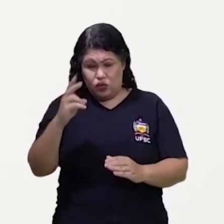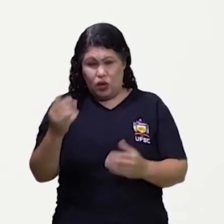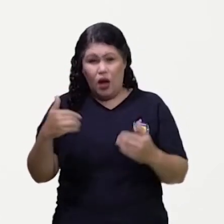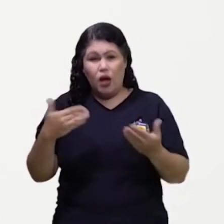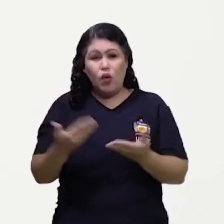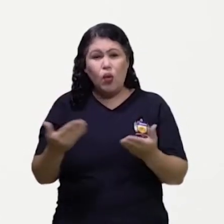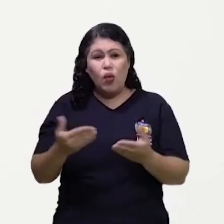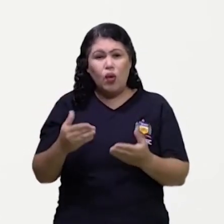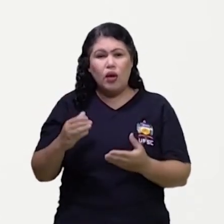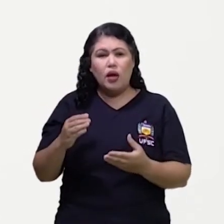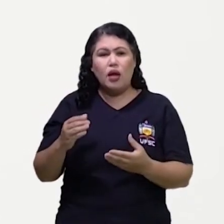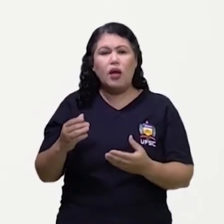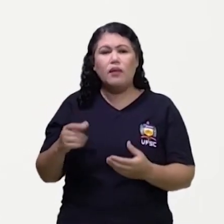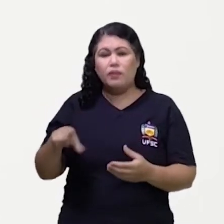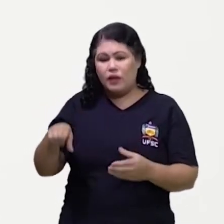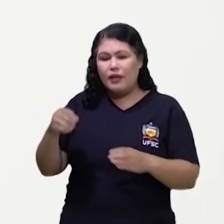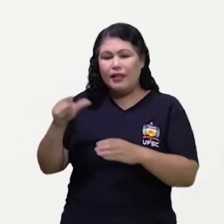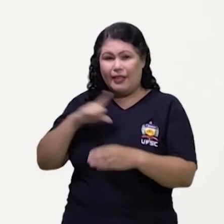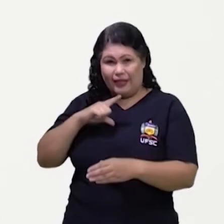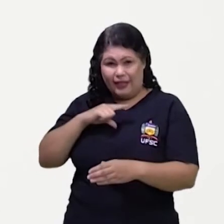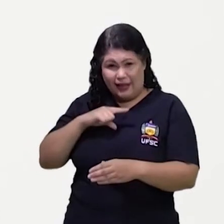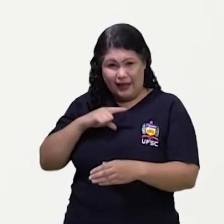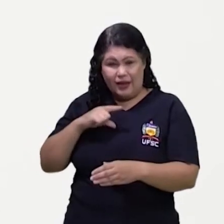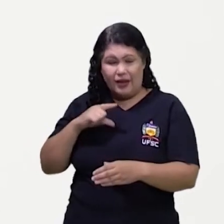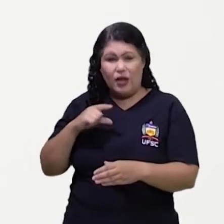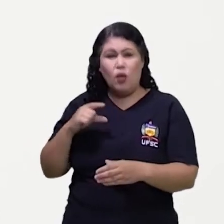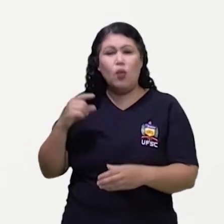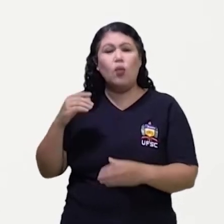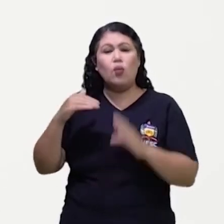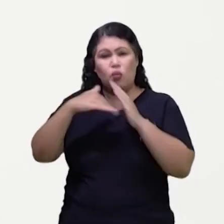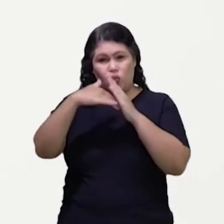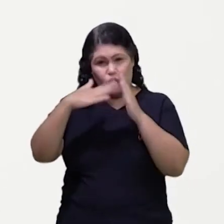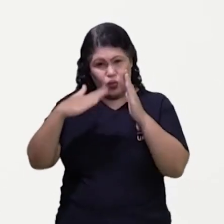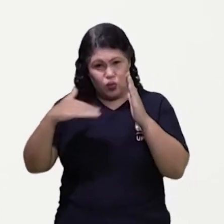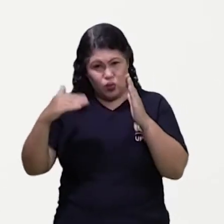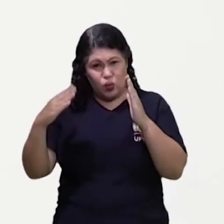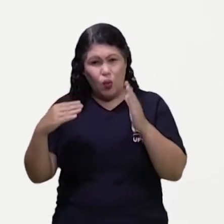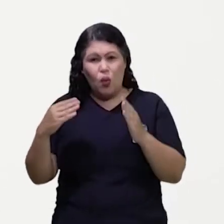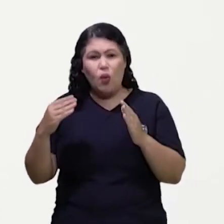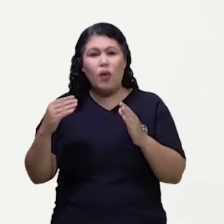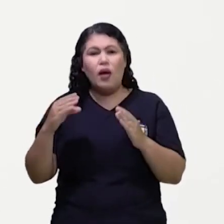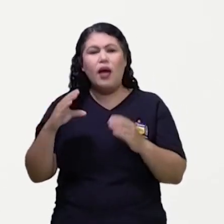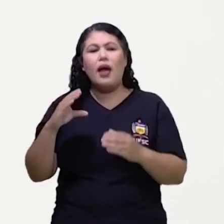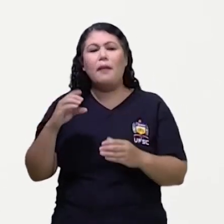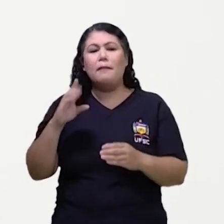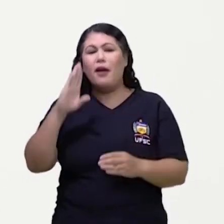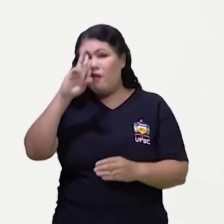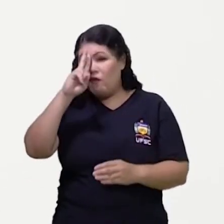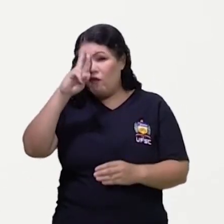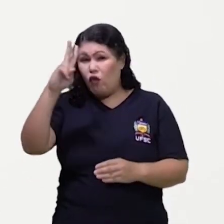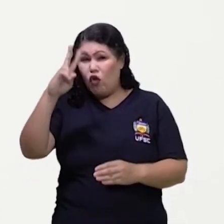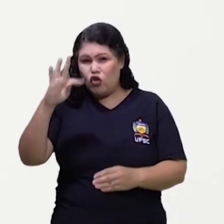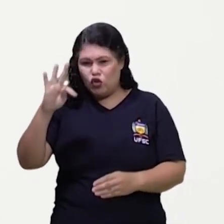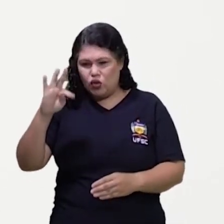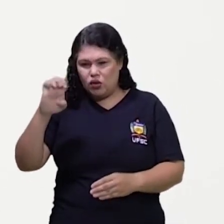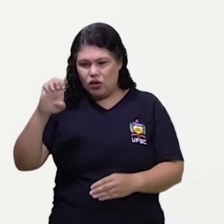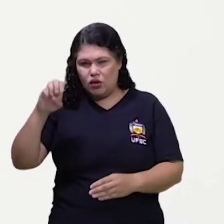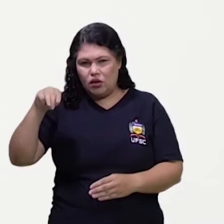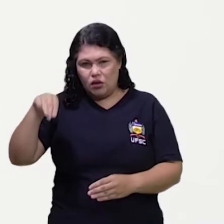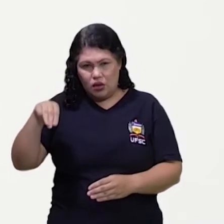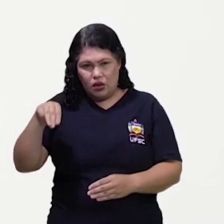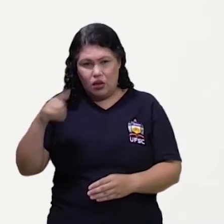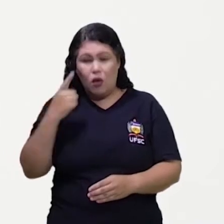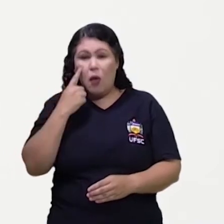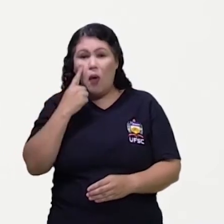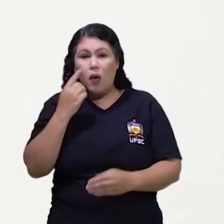aqui, contém, o som é mais forte na última, ok? Aqui,